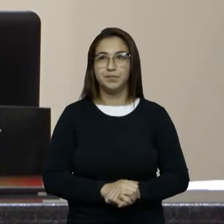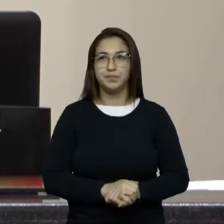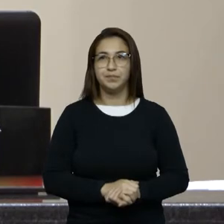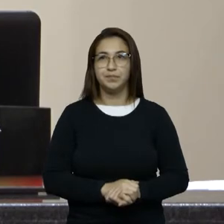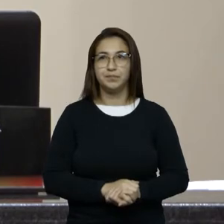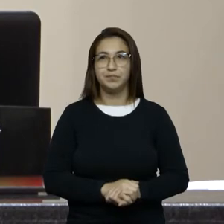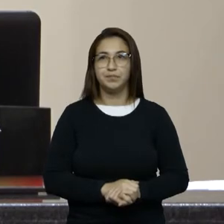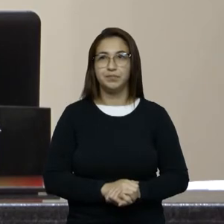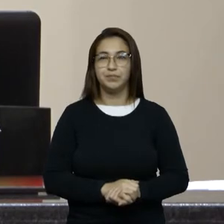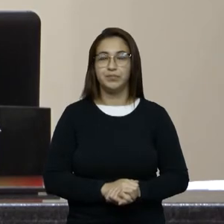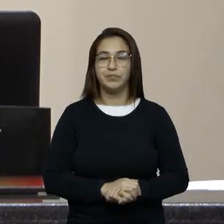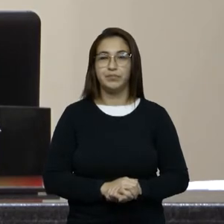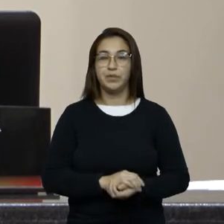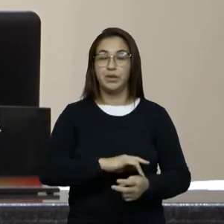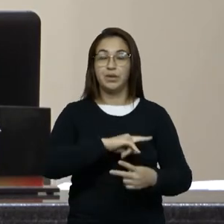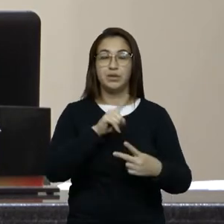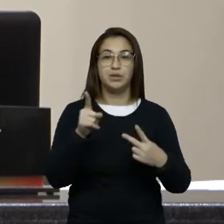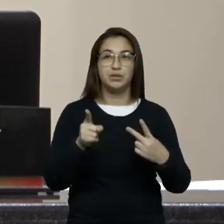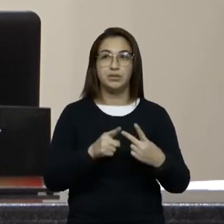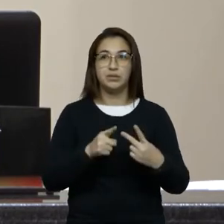e em segundo